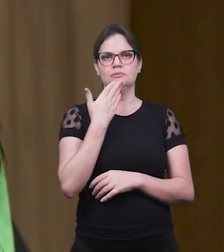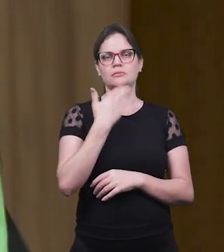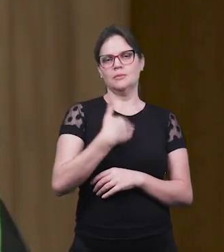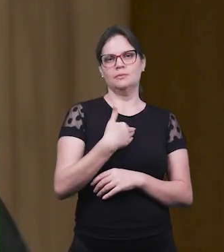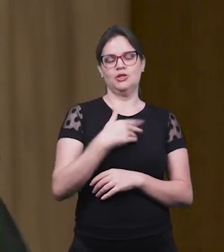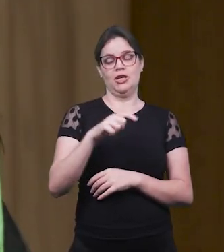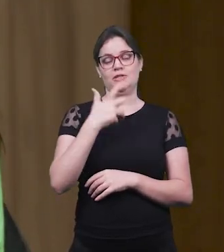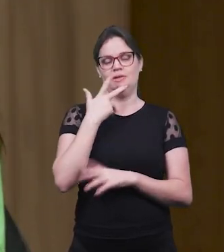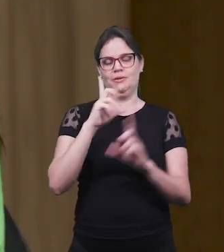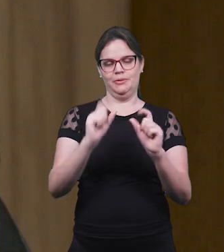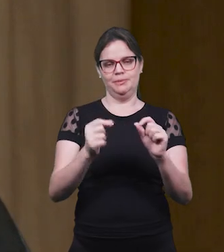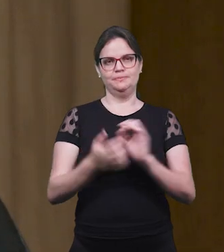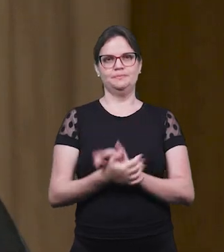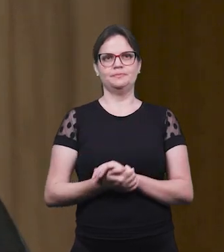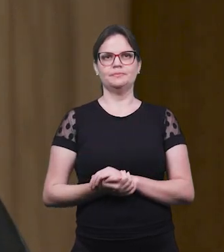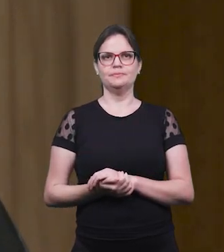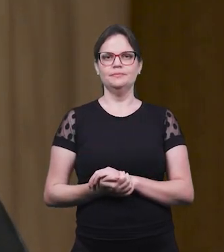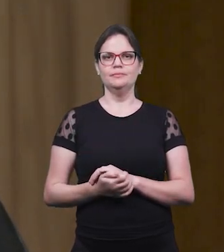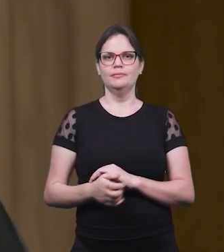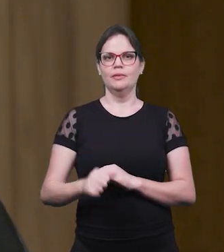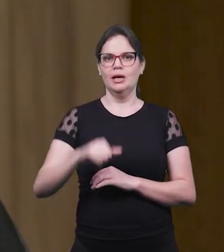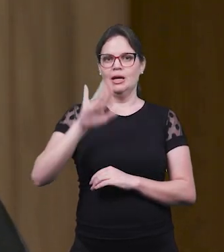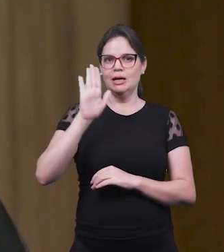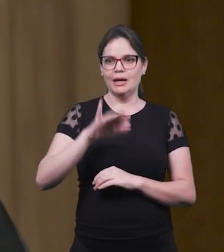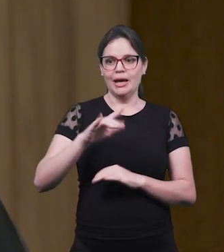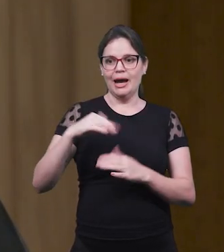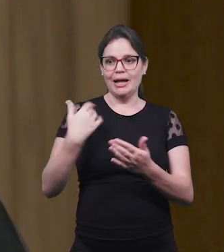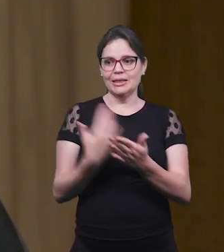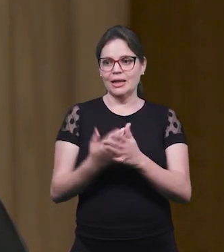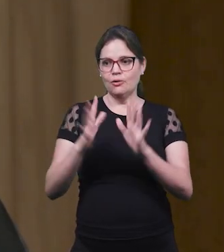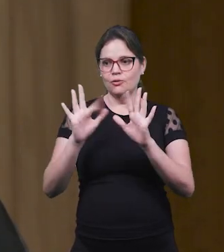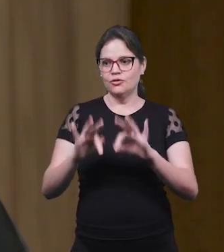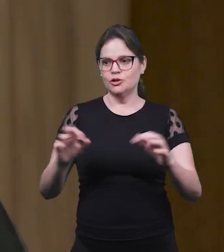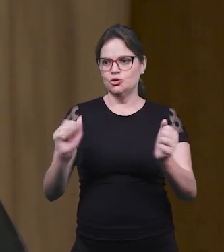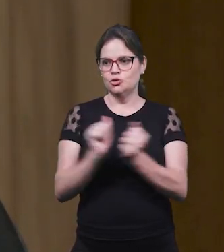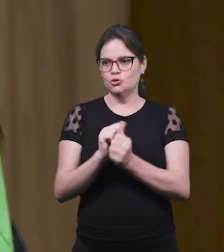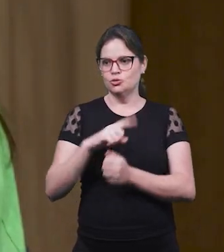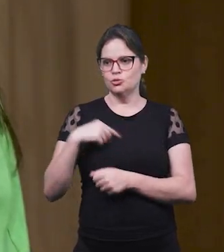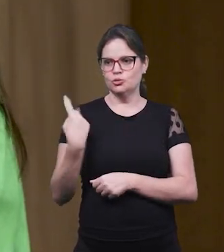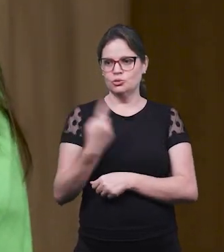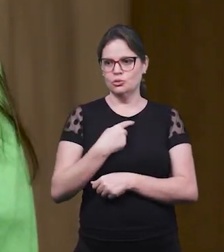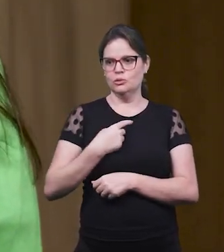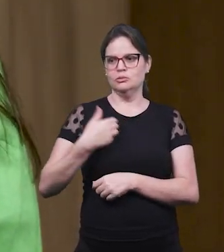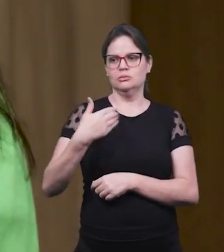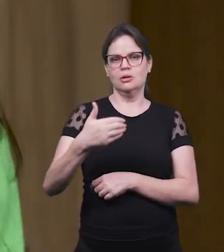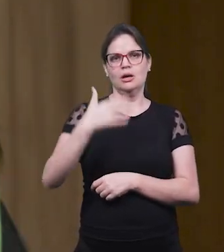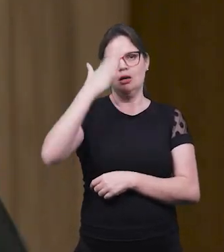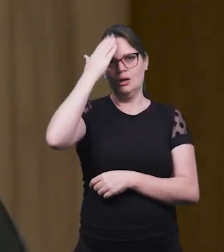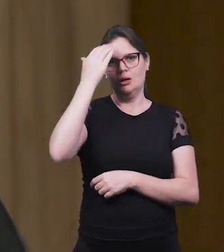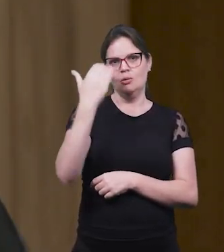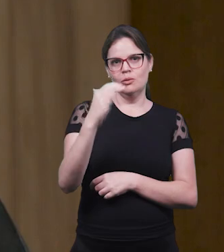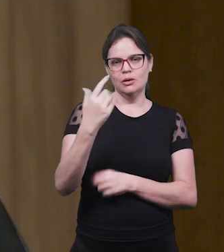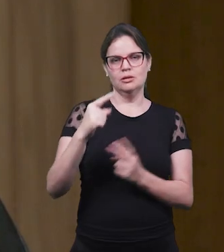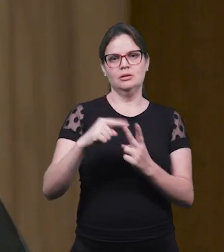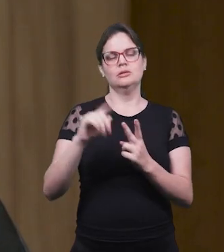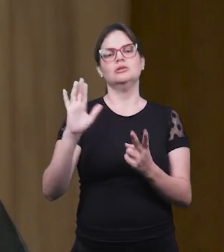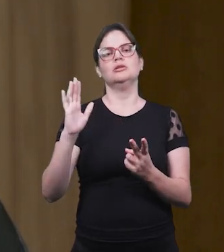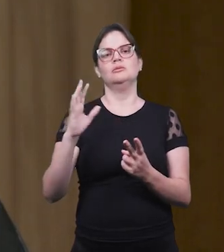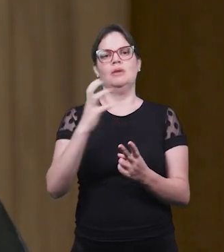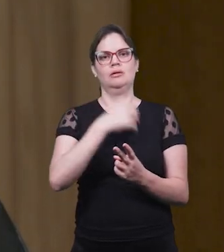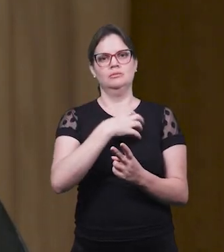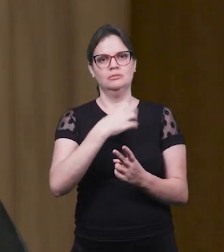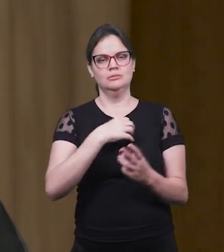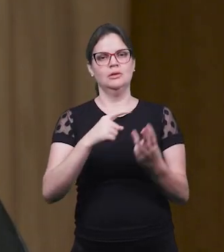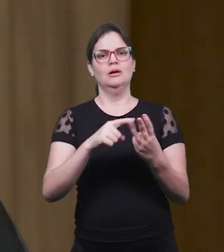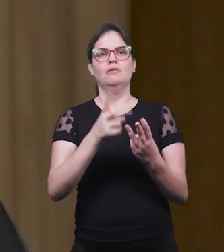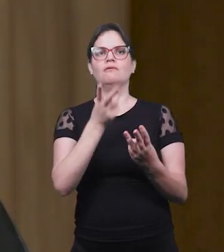eles falaram assim, olha, quem for até o final conosco, para Curitiba, para Salvador, para Vitória, vai receber